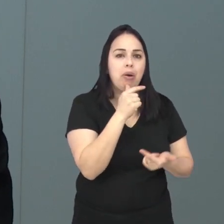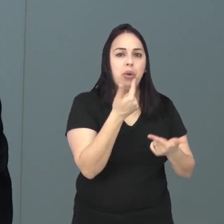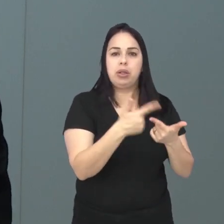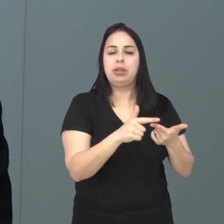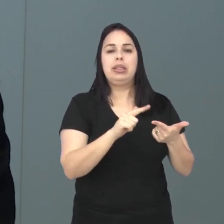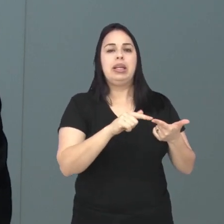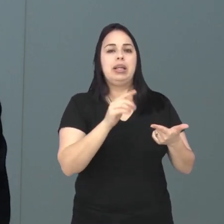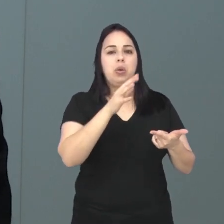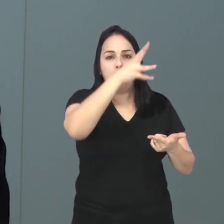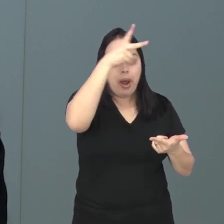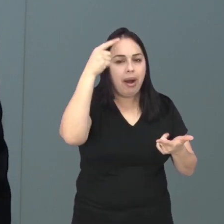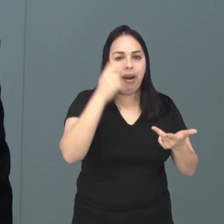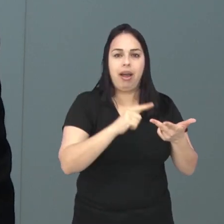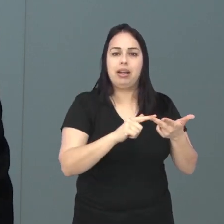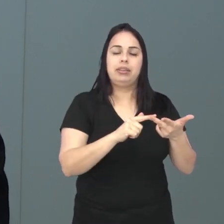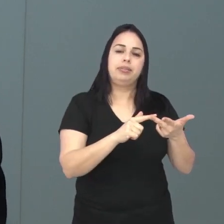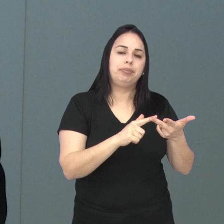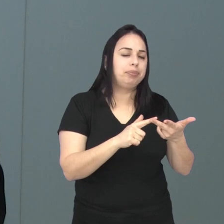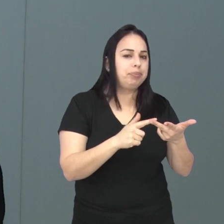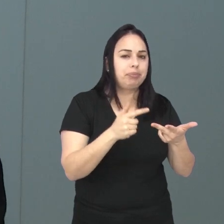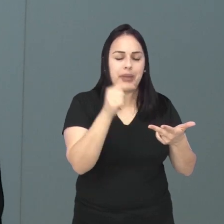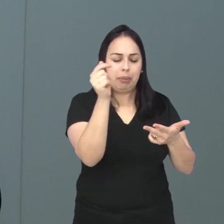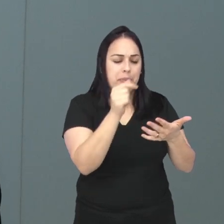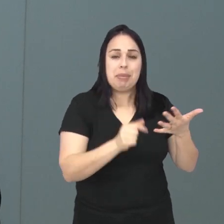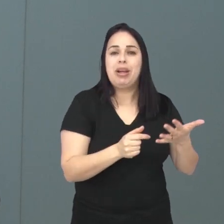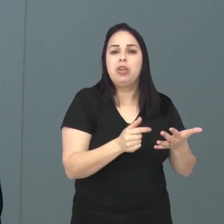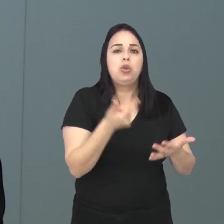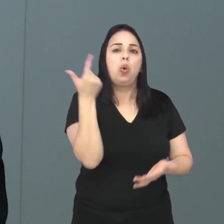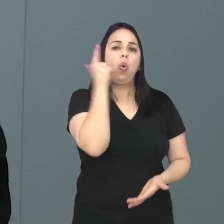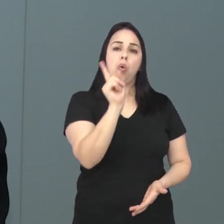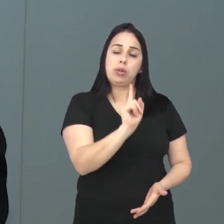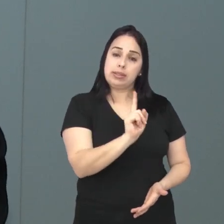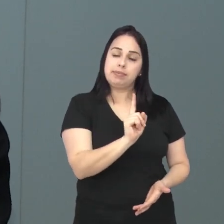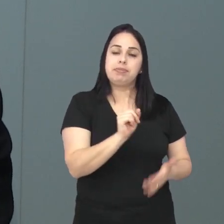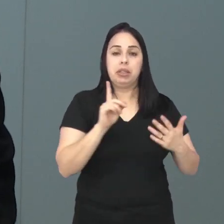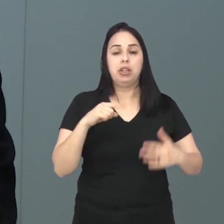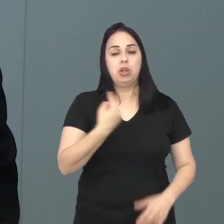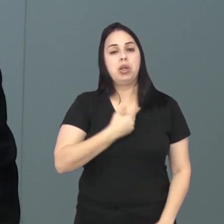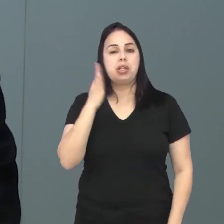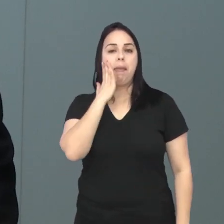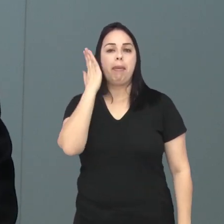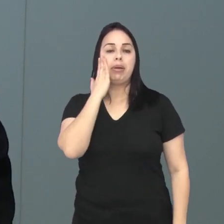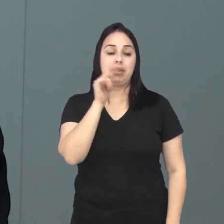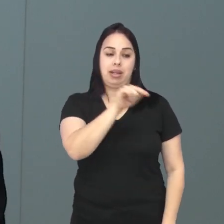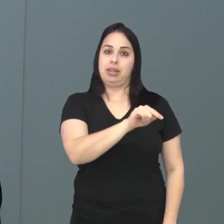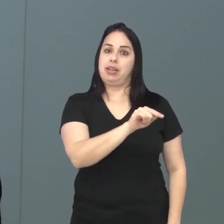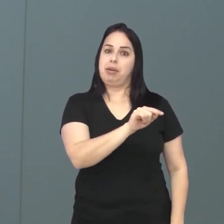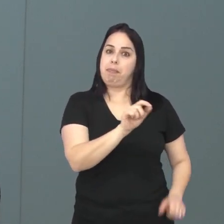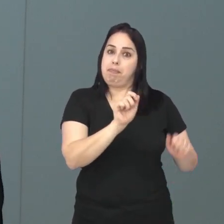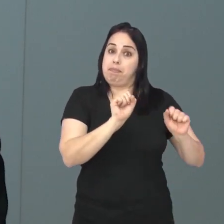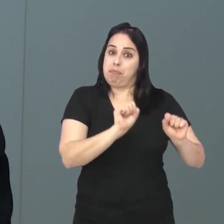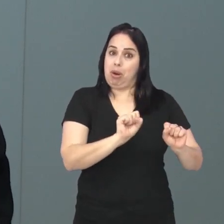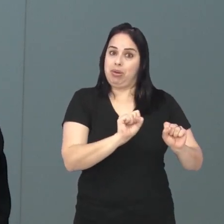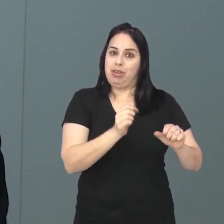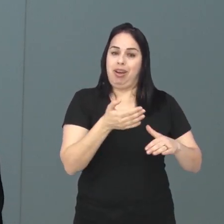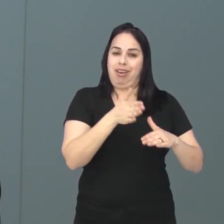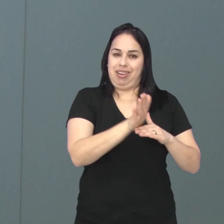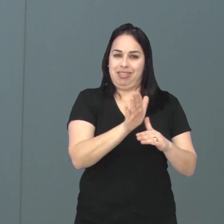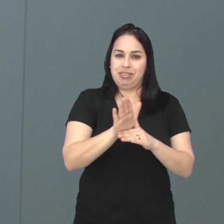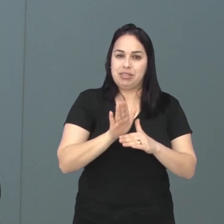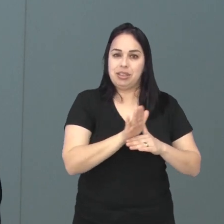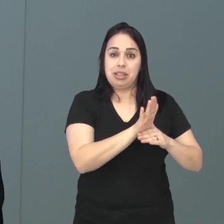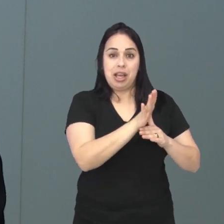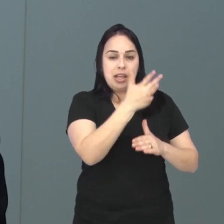comprar água, refrigerante, onde não tem onde comprar alimentação. Então a gente já sabe que ali tem uma utilidade